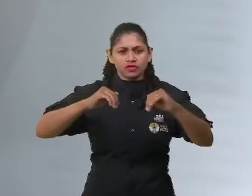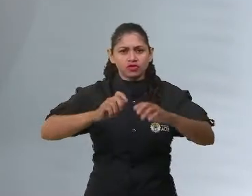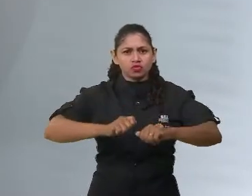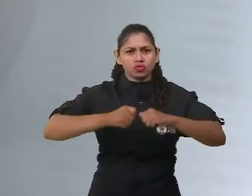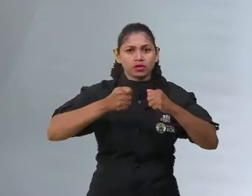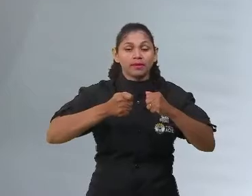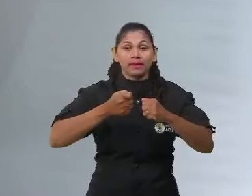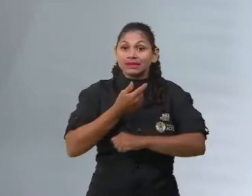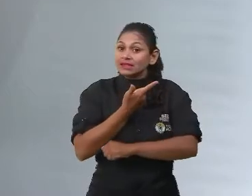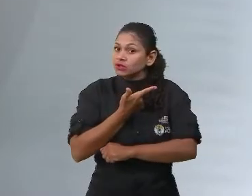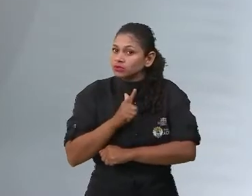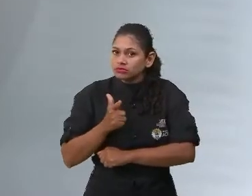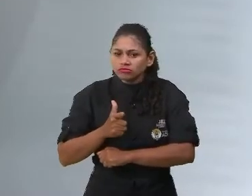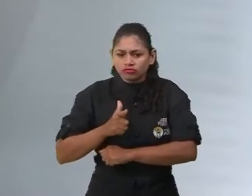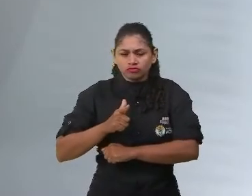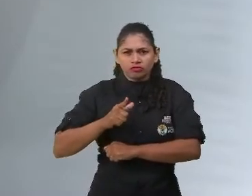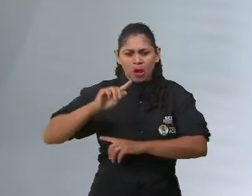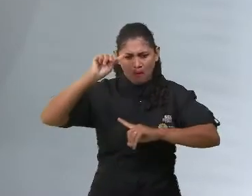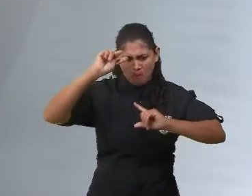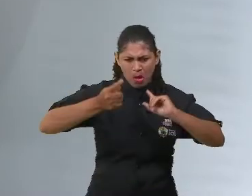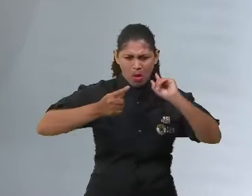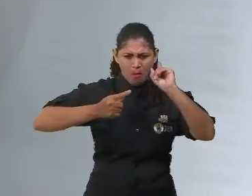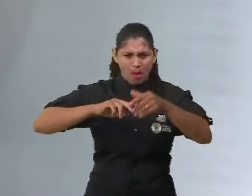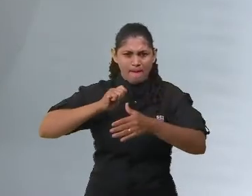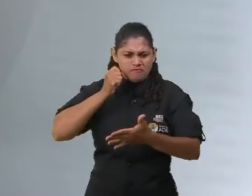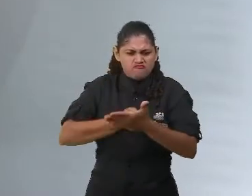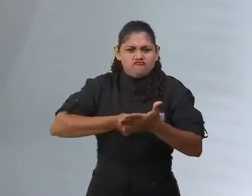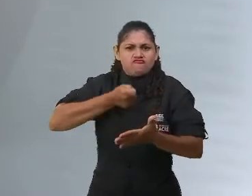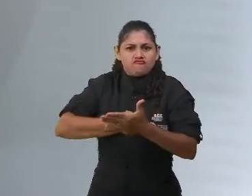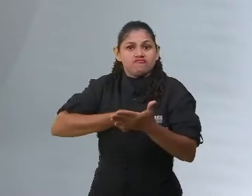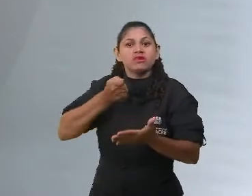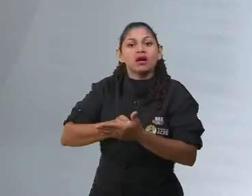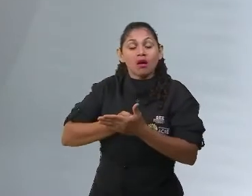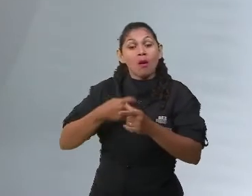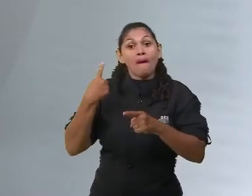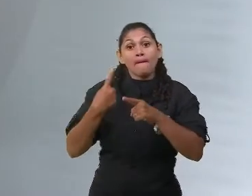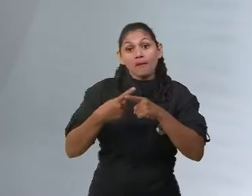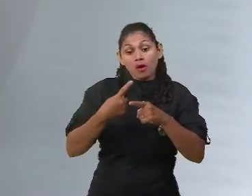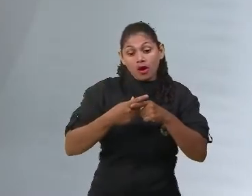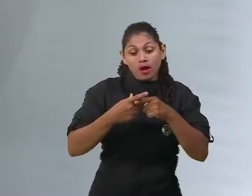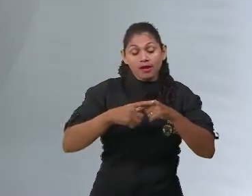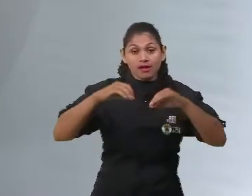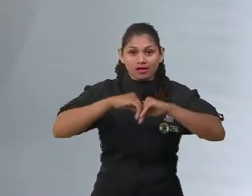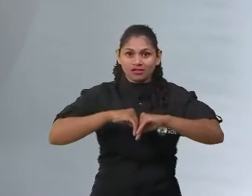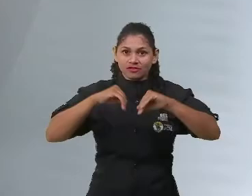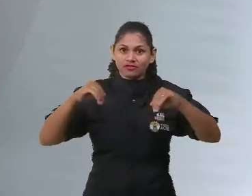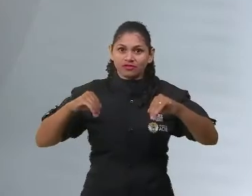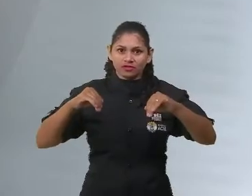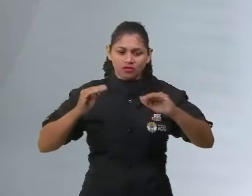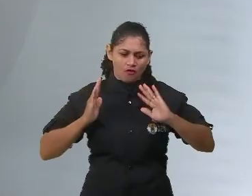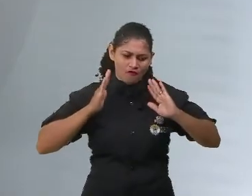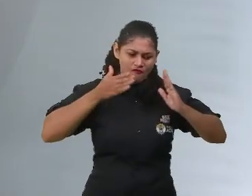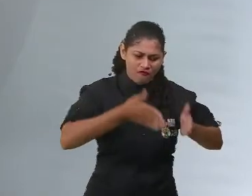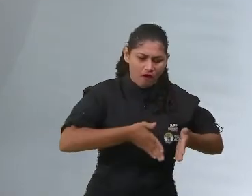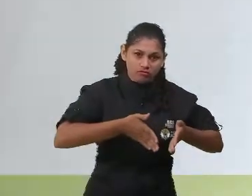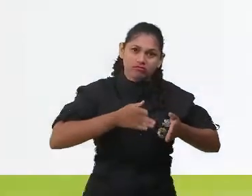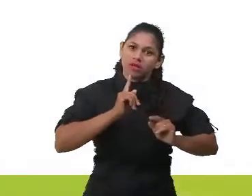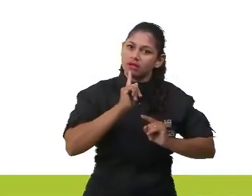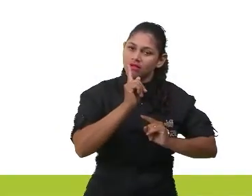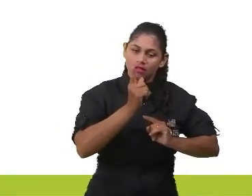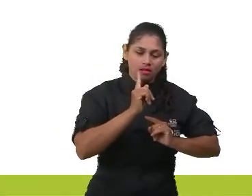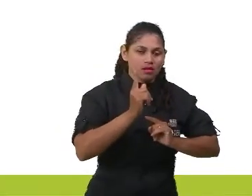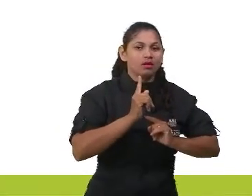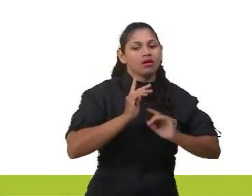que não existisse uma tirania ou um autoritarismo, porque o poder dividido, ninguém poderia concentrar em suas mãos. Então, diz